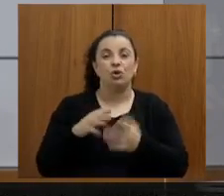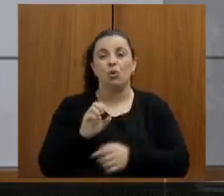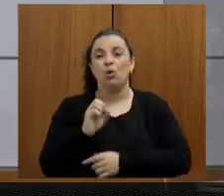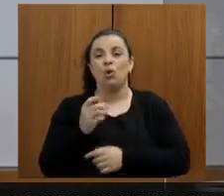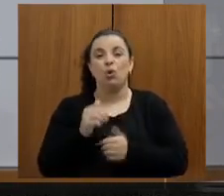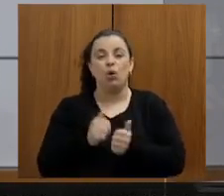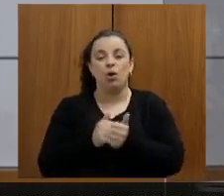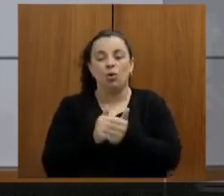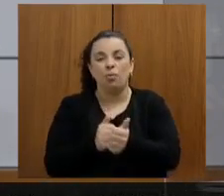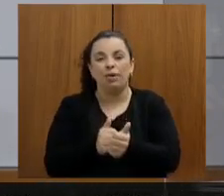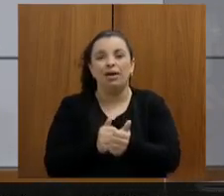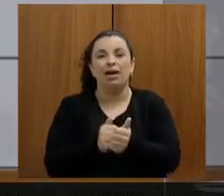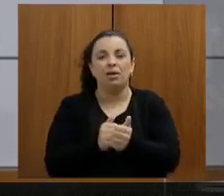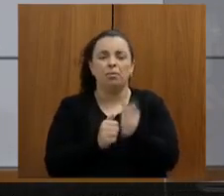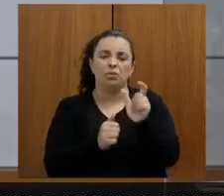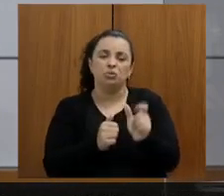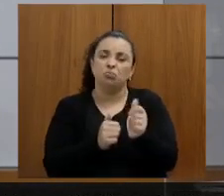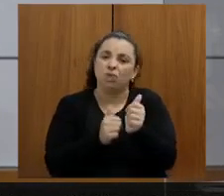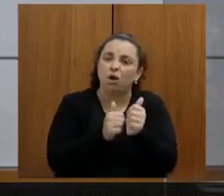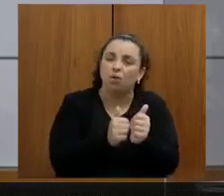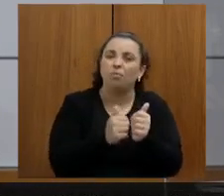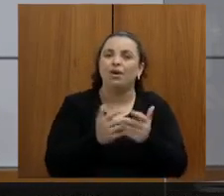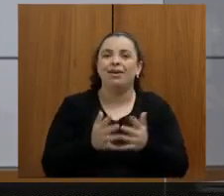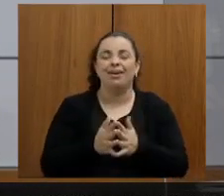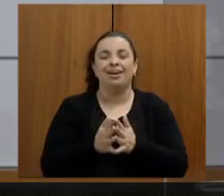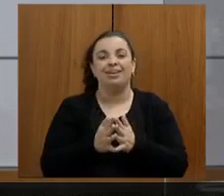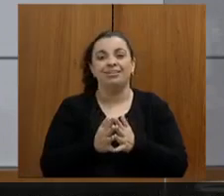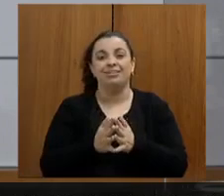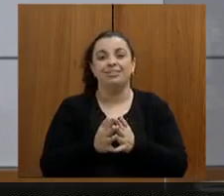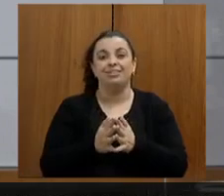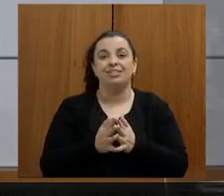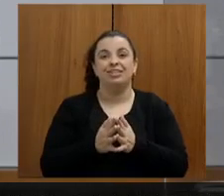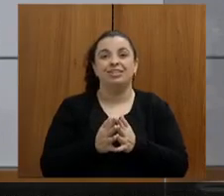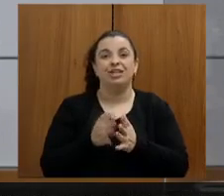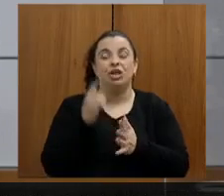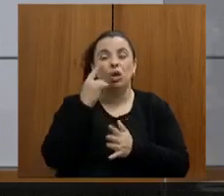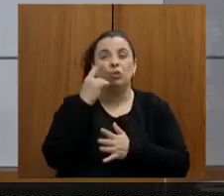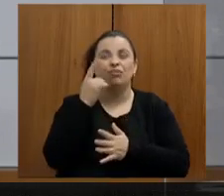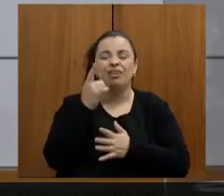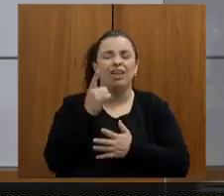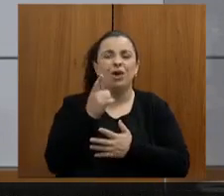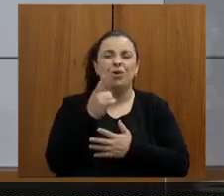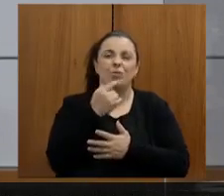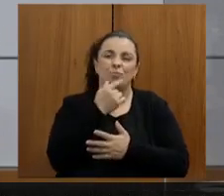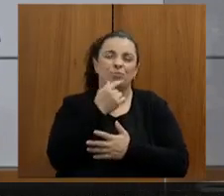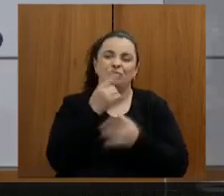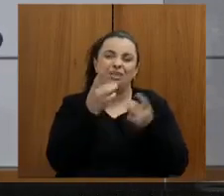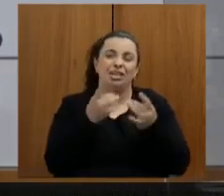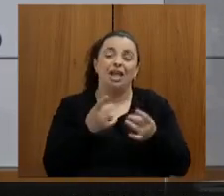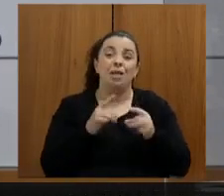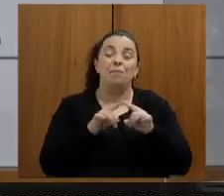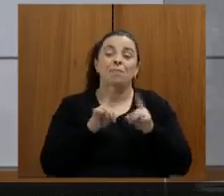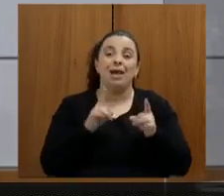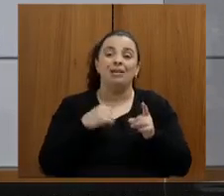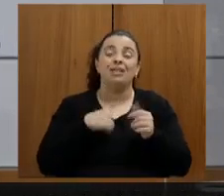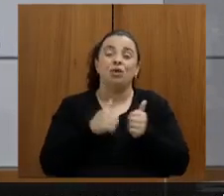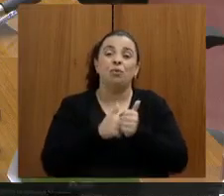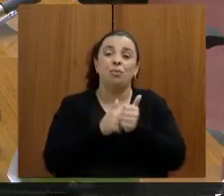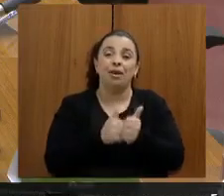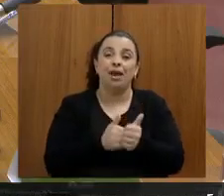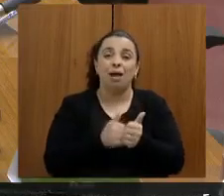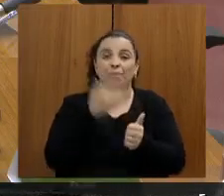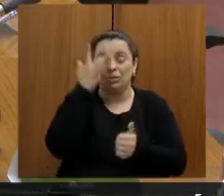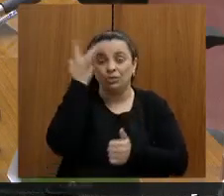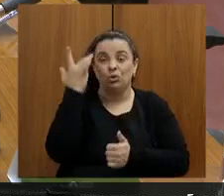alguém eu vi ali não quis o comandante dá muita ênfase mas o acompanhamento de tentativas de suicídios